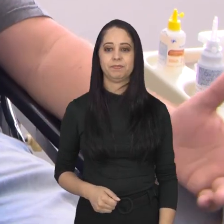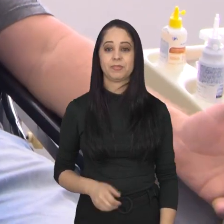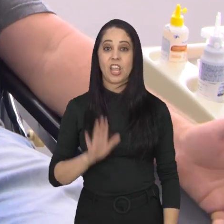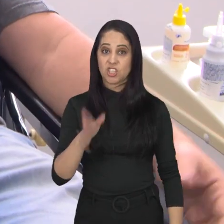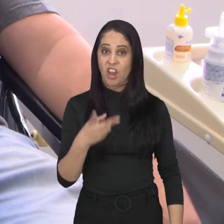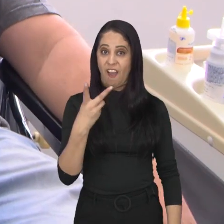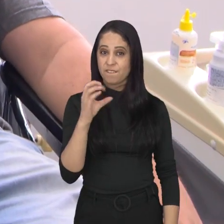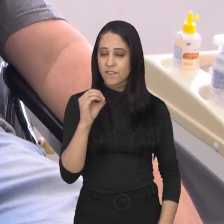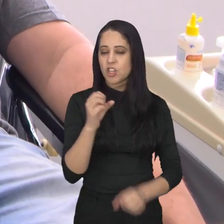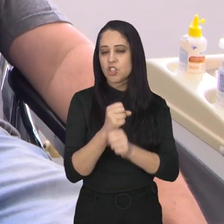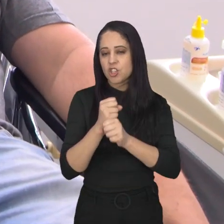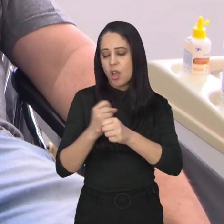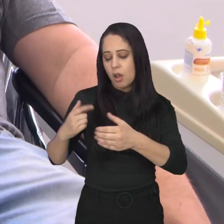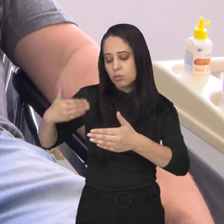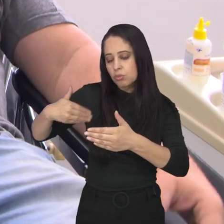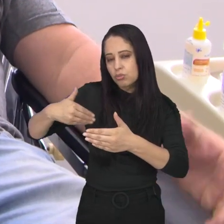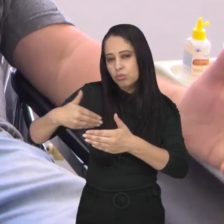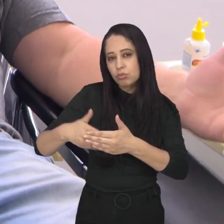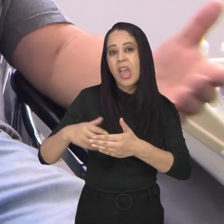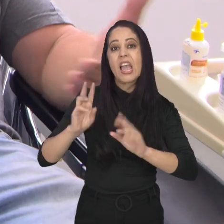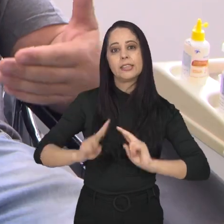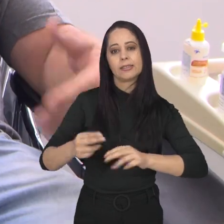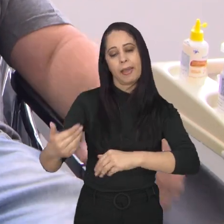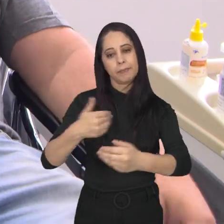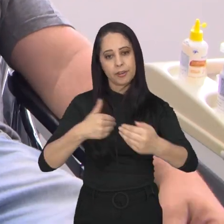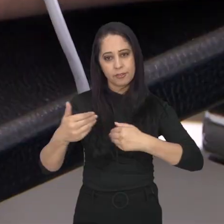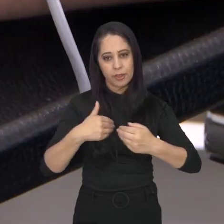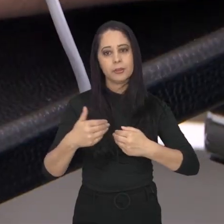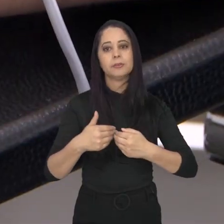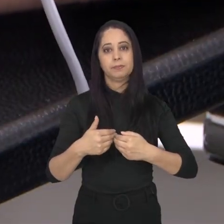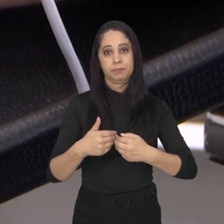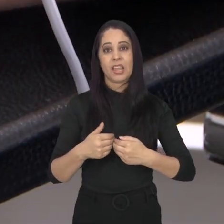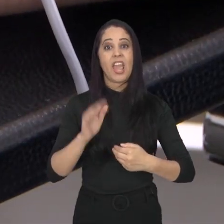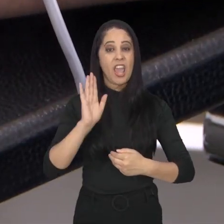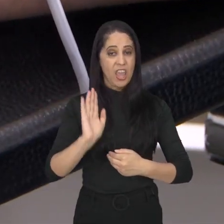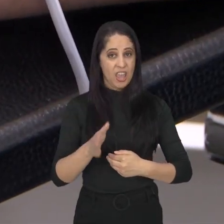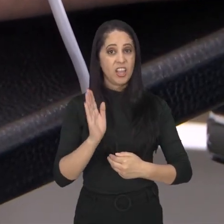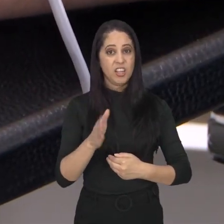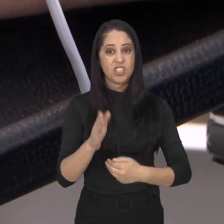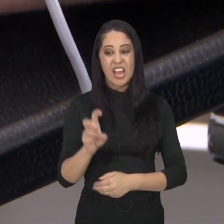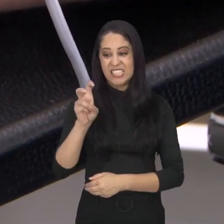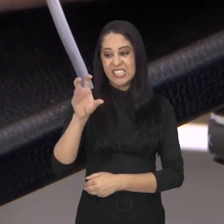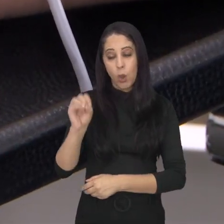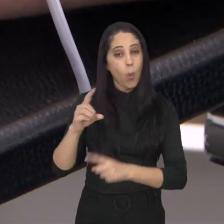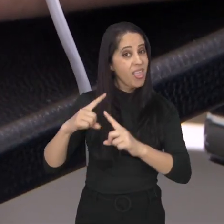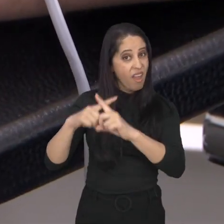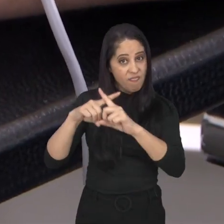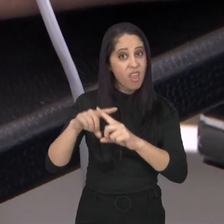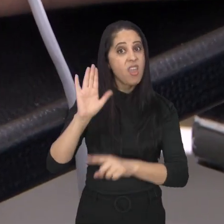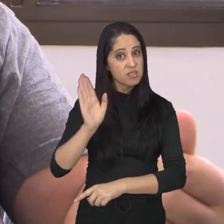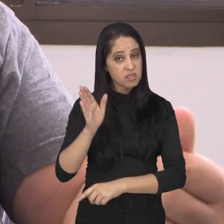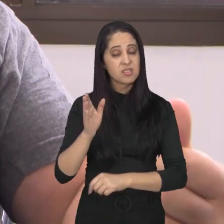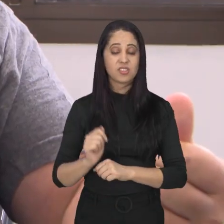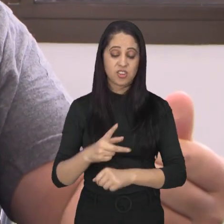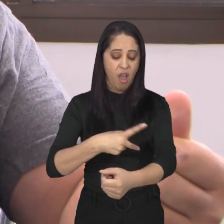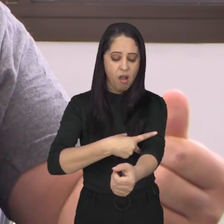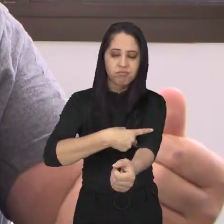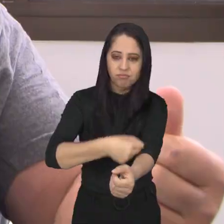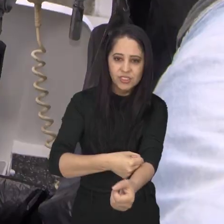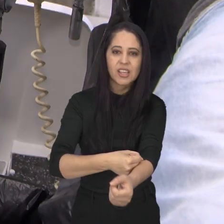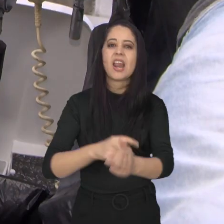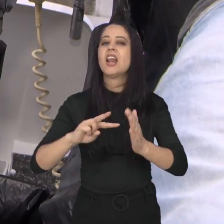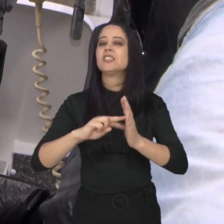ele é de segunda a sexta, das 7 ao 12h30. Perfeito. Paulo, muito obrigado. Então é isso, gente. É sempre importante a gente